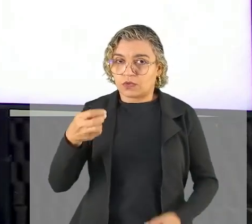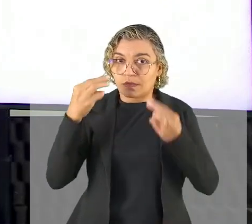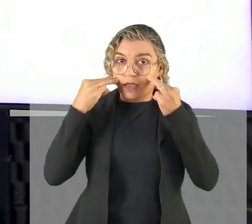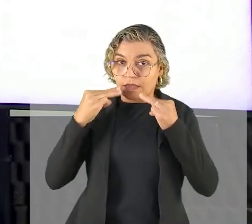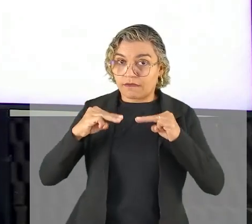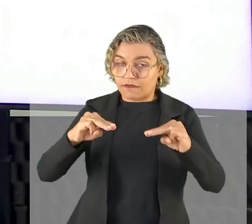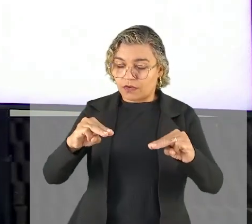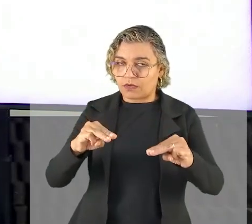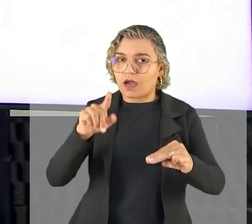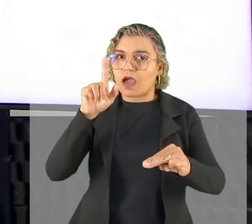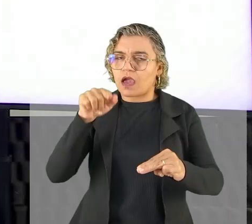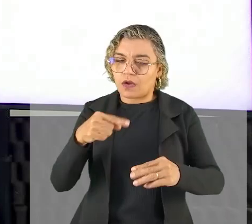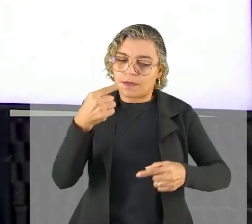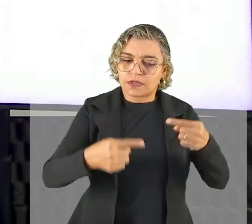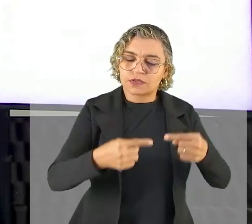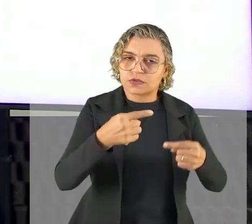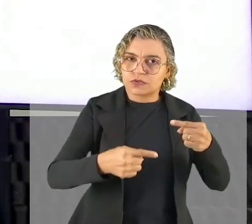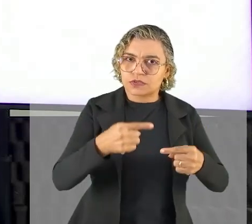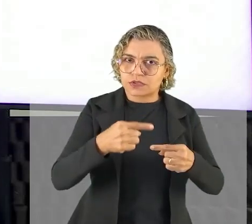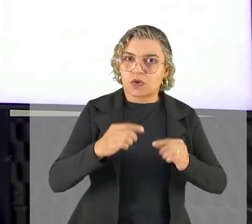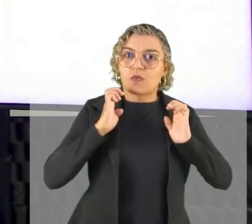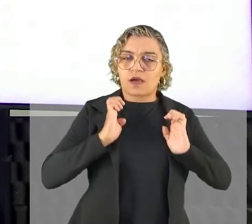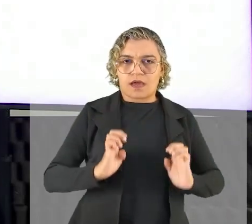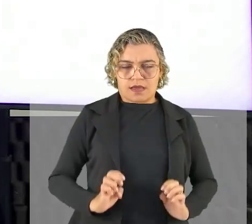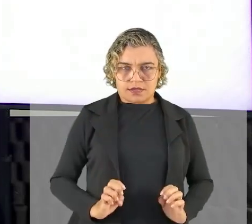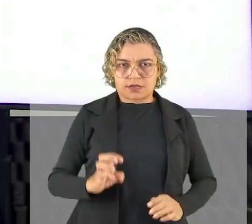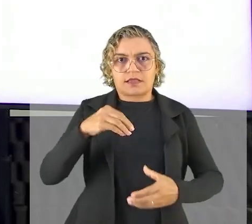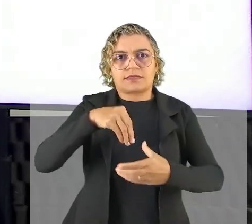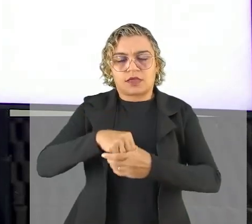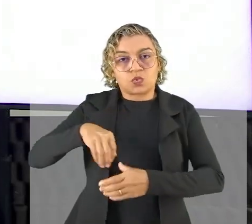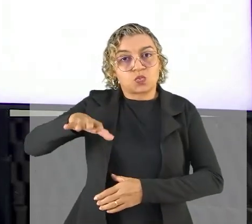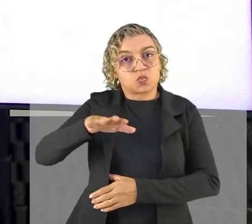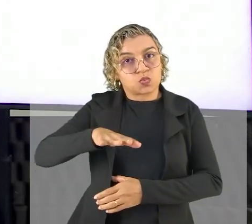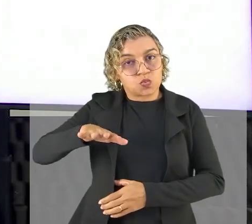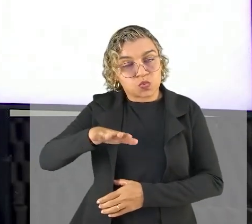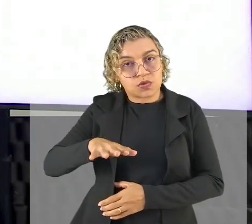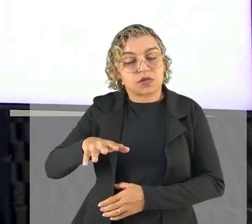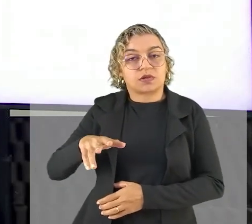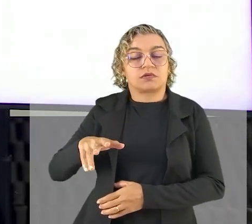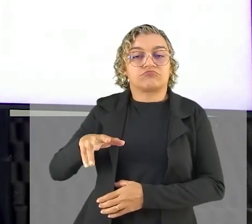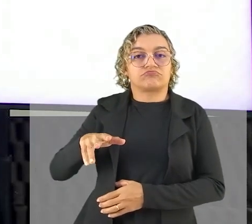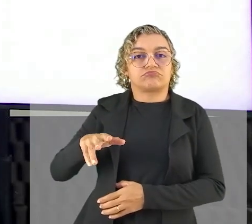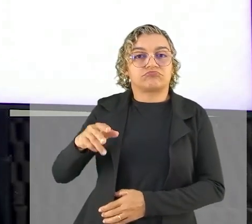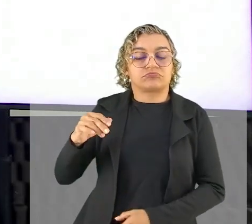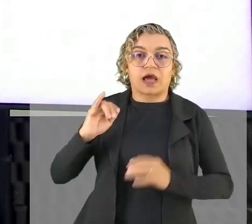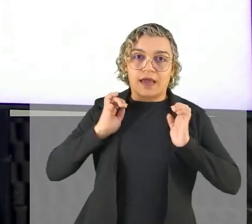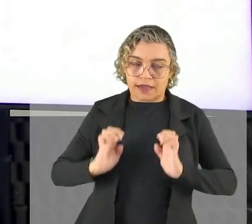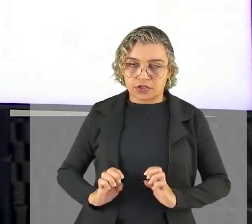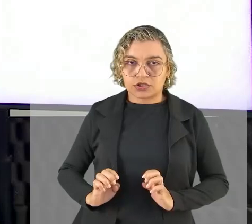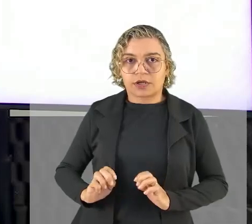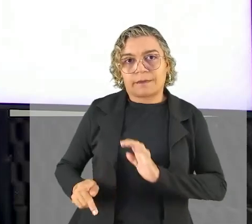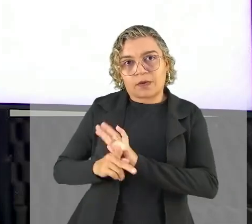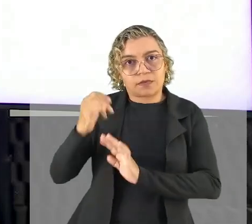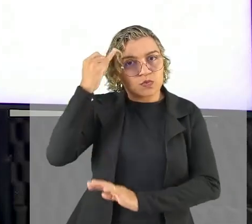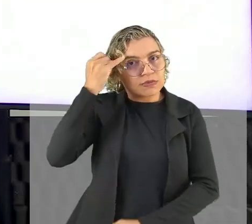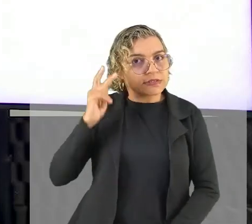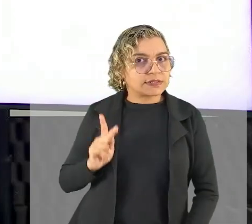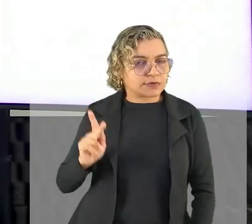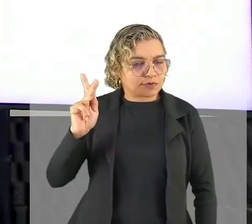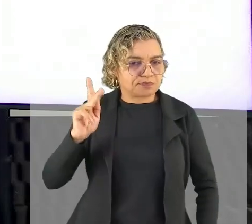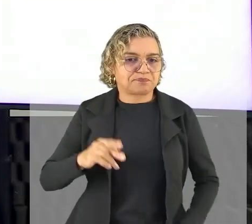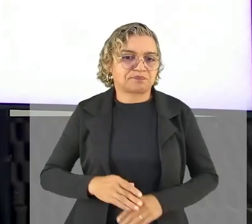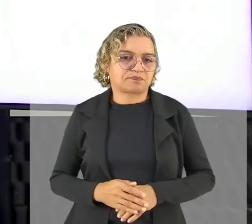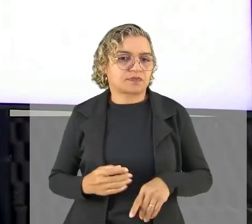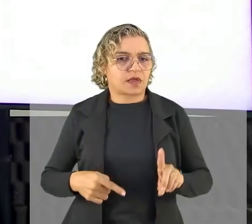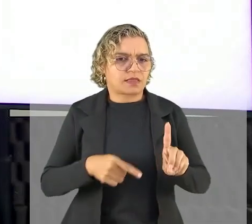de natureza ética, né? Dentro do Kant. Então não pode ser a letra D.